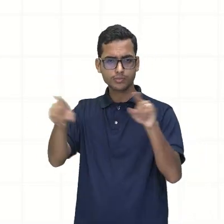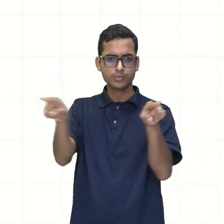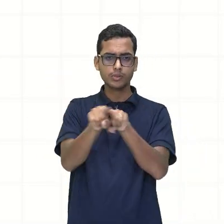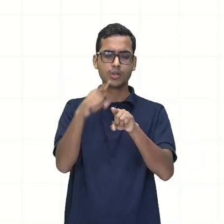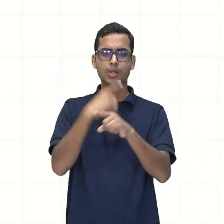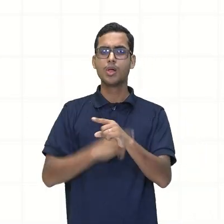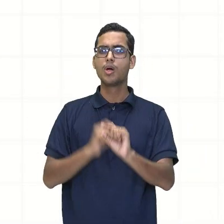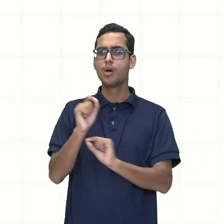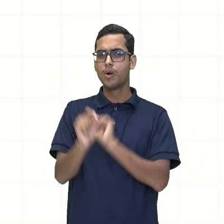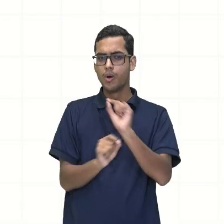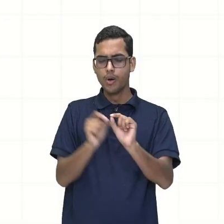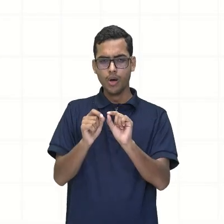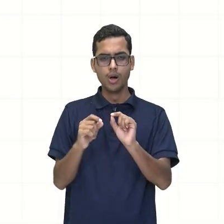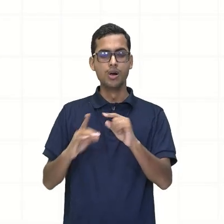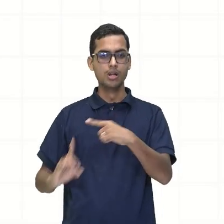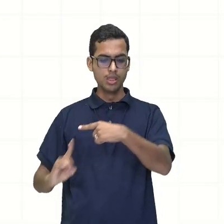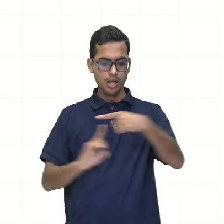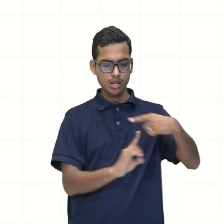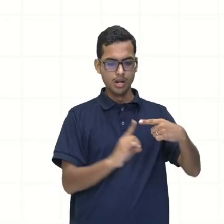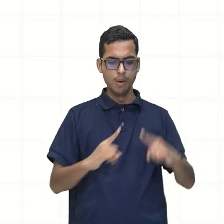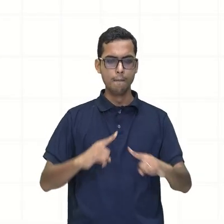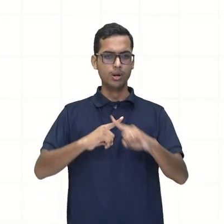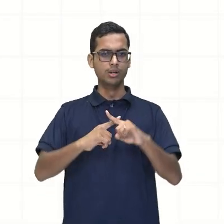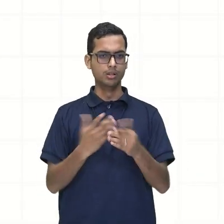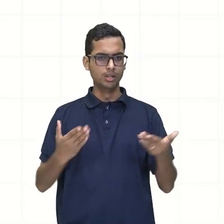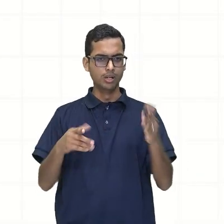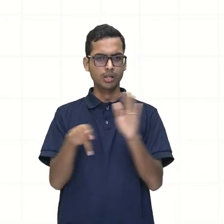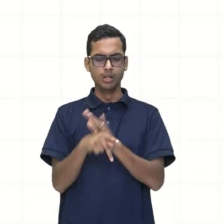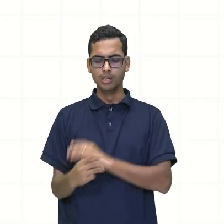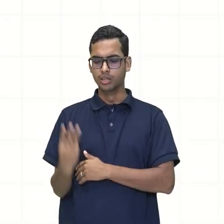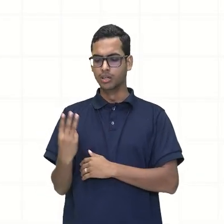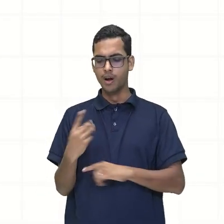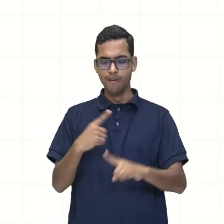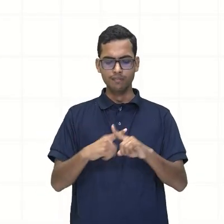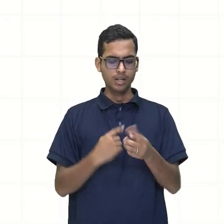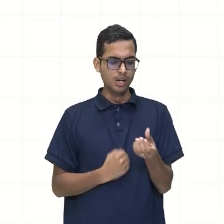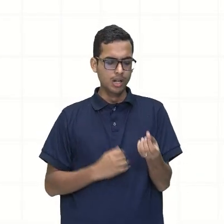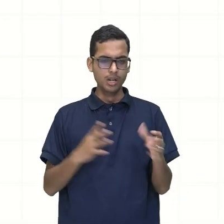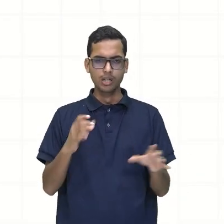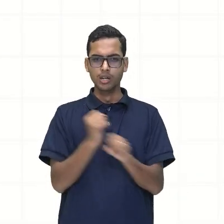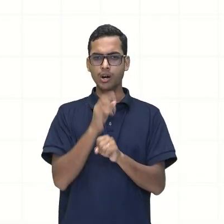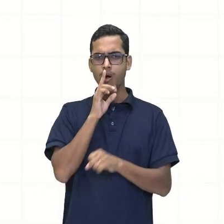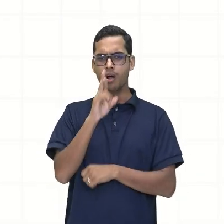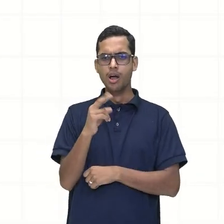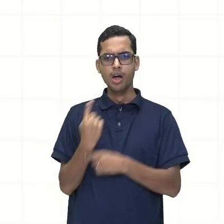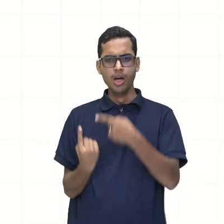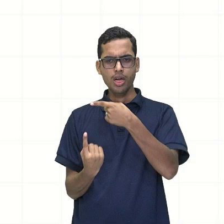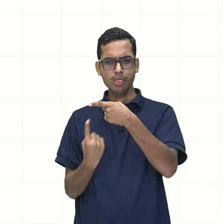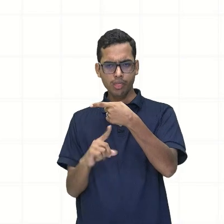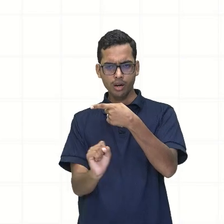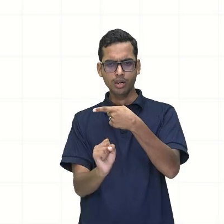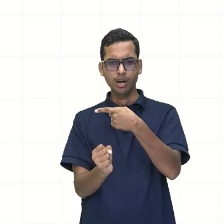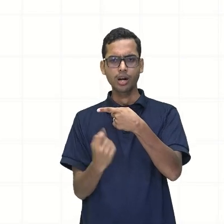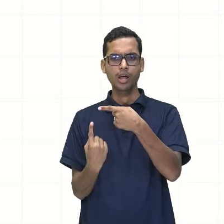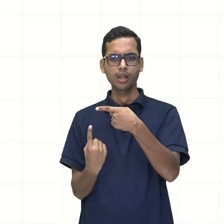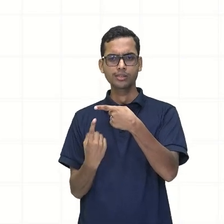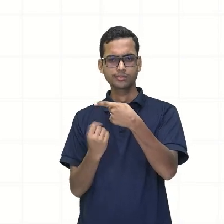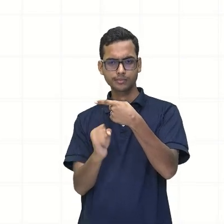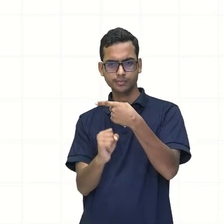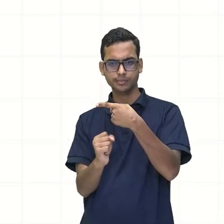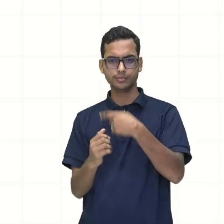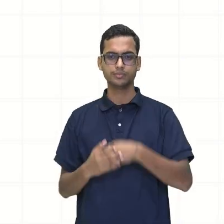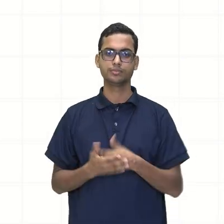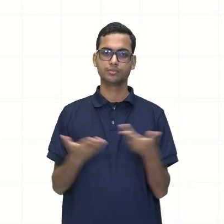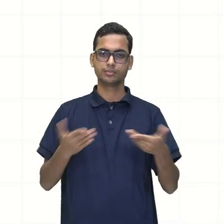Primeira coisa é multiplicar os denominadores. 3 vezes 6 dá 18. Agora, multiplica